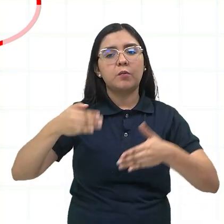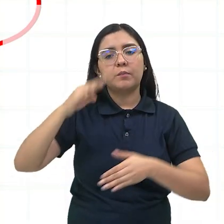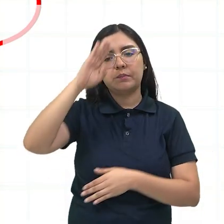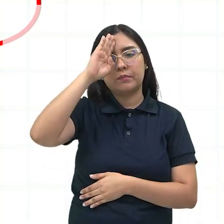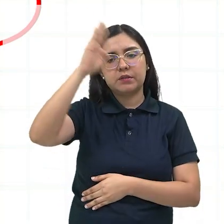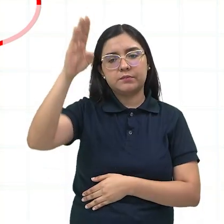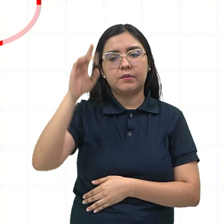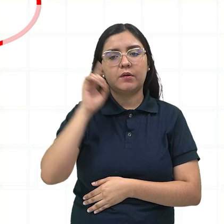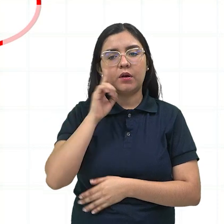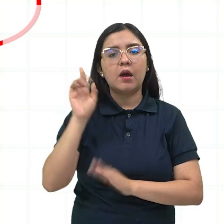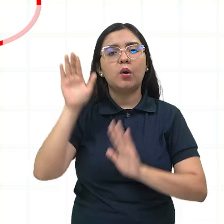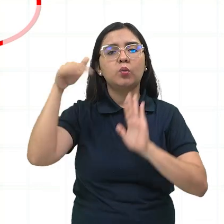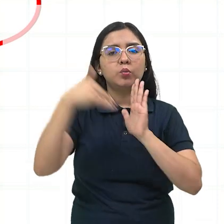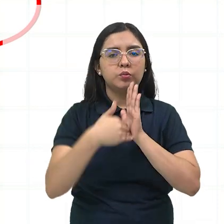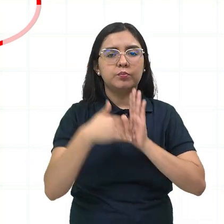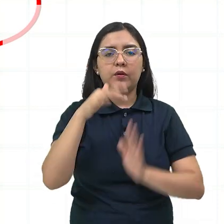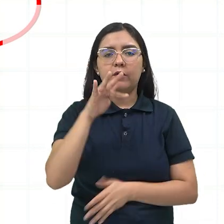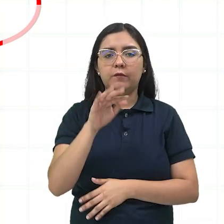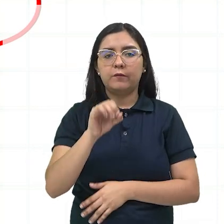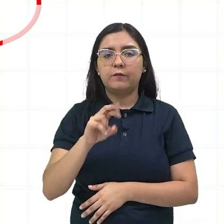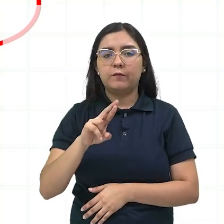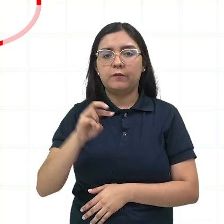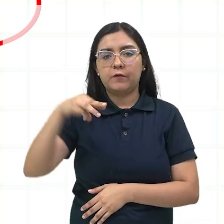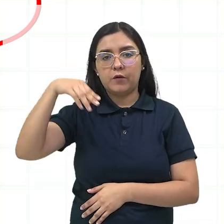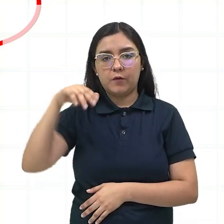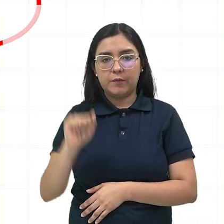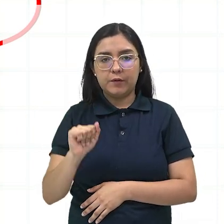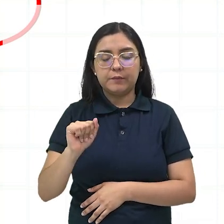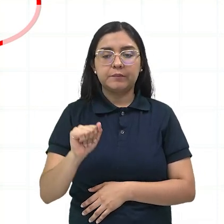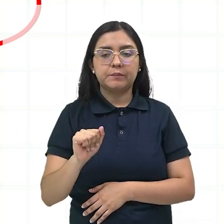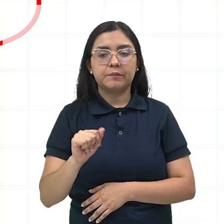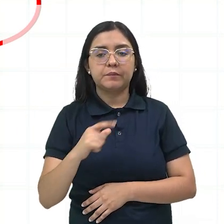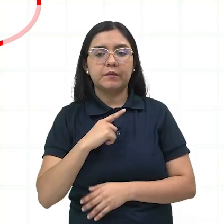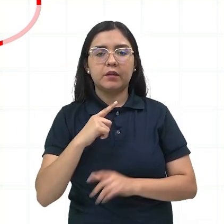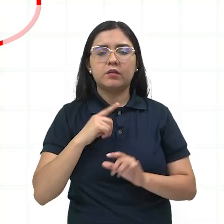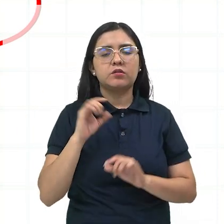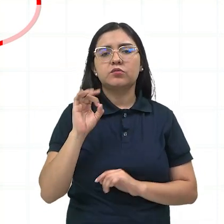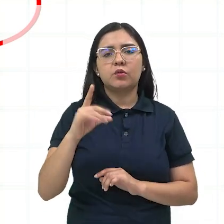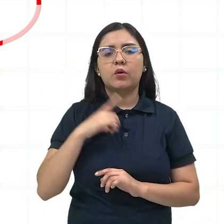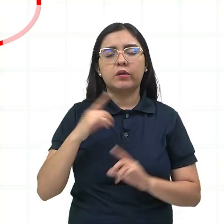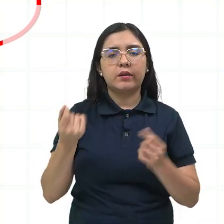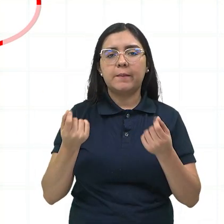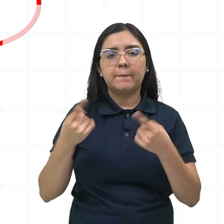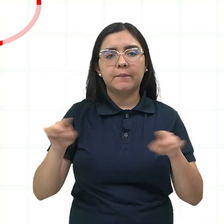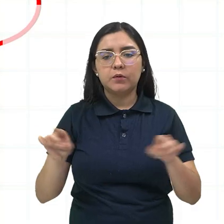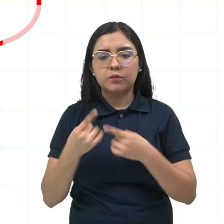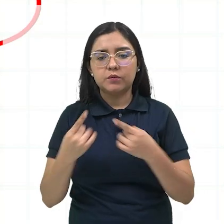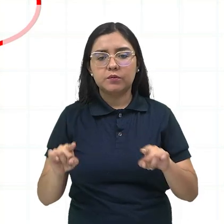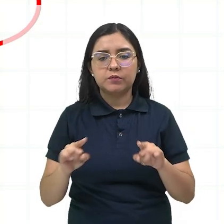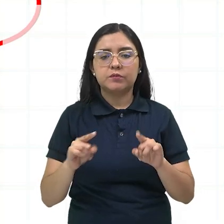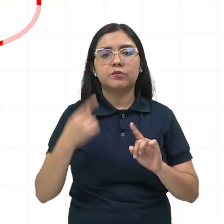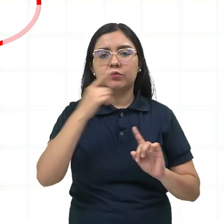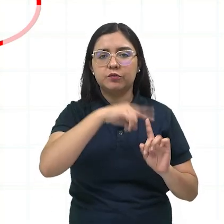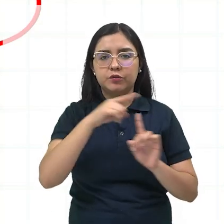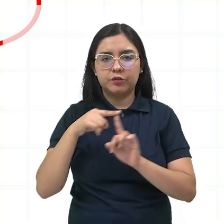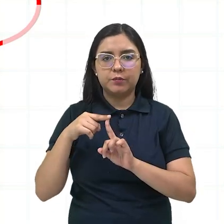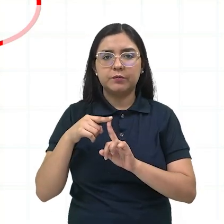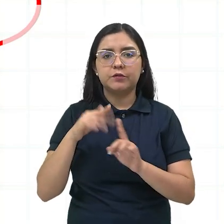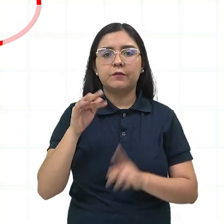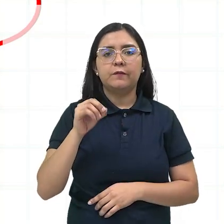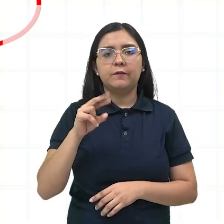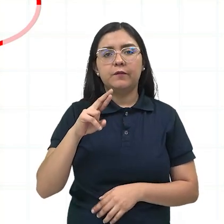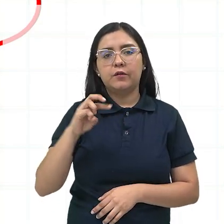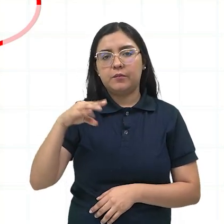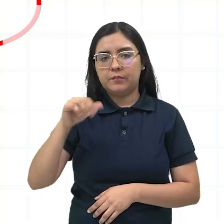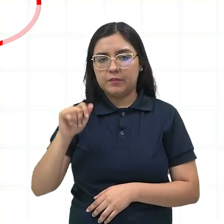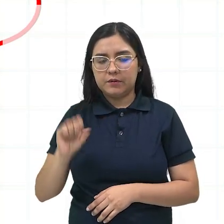para essa querida forma. Afinal, ela não está só na música. Quando a gente fala dos tipos de forma, a